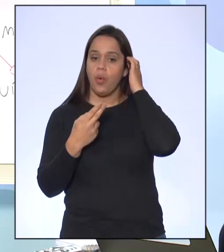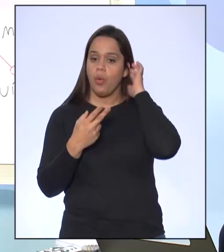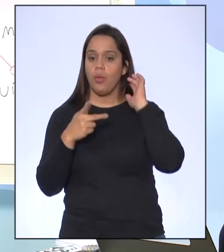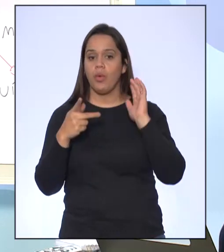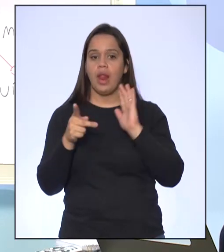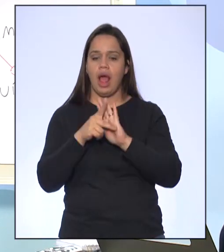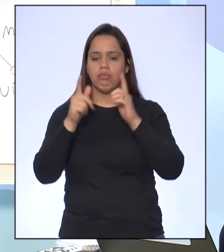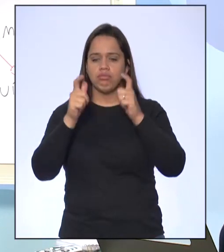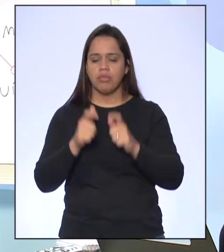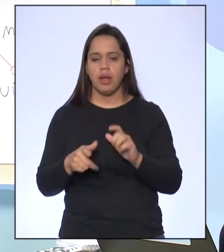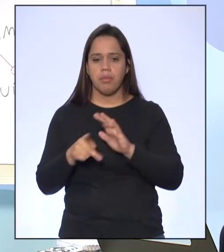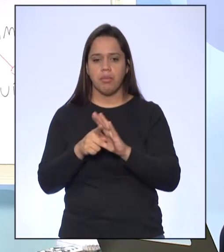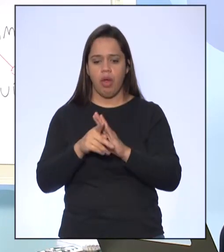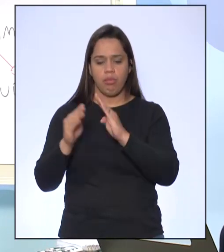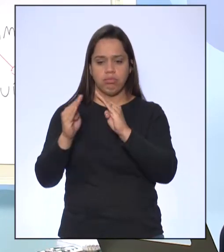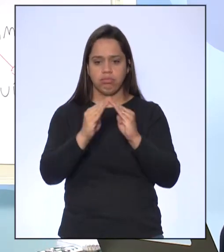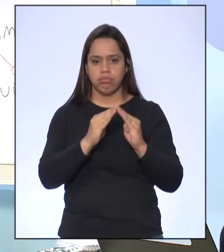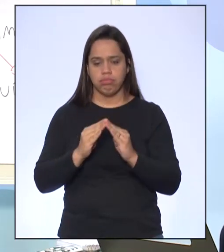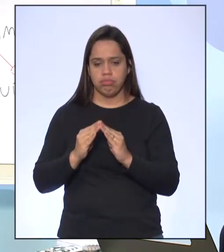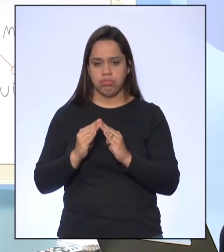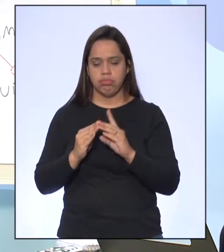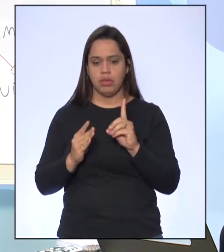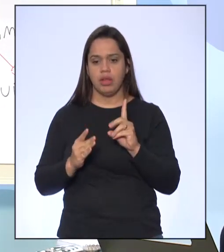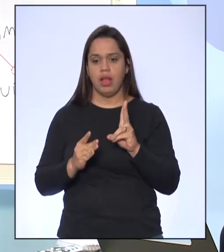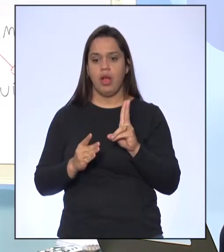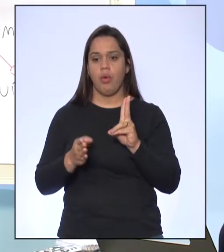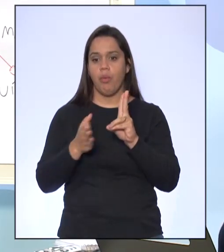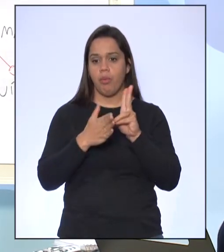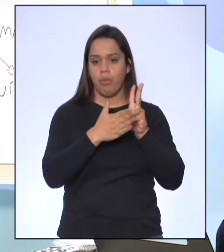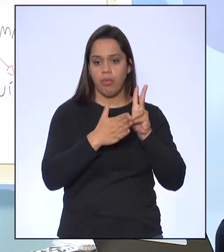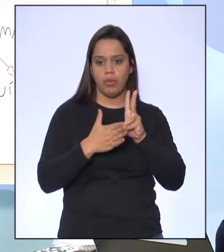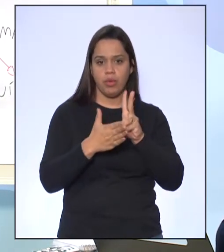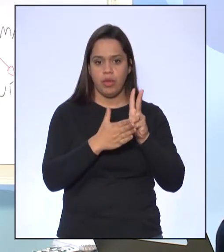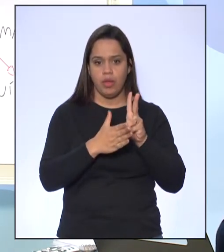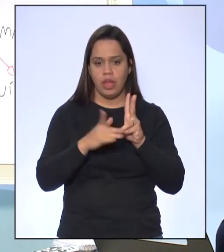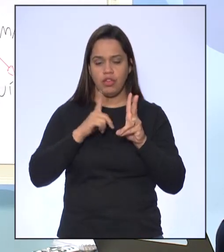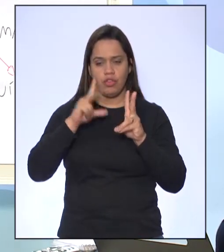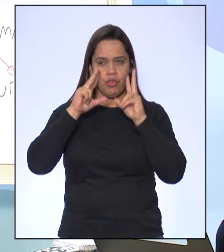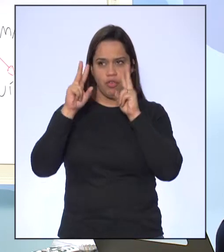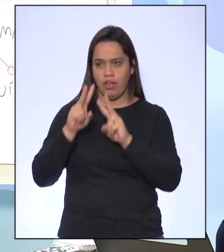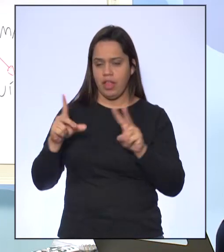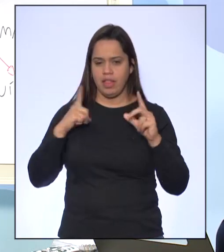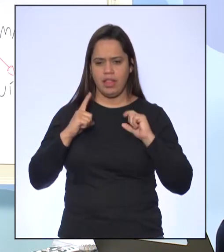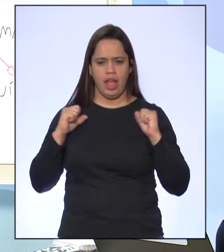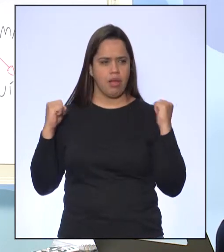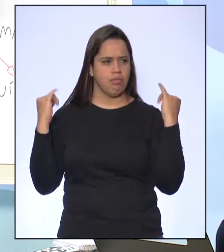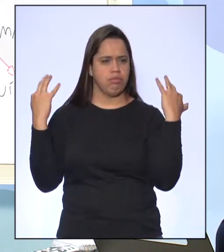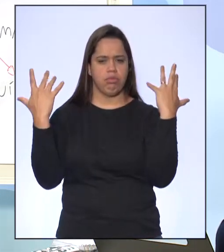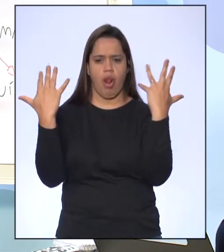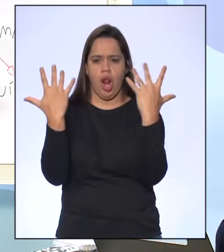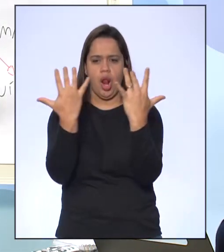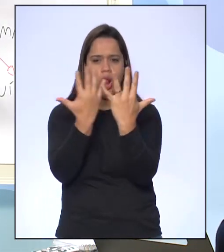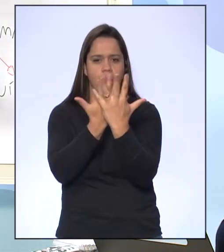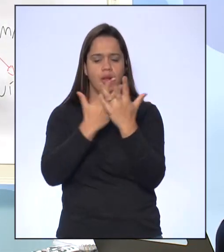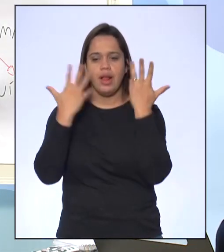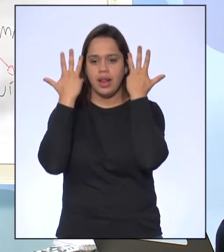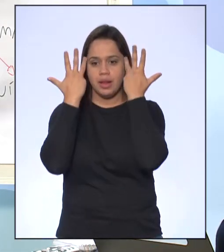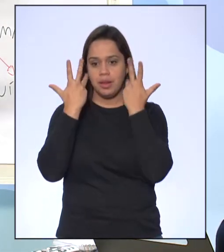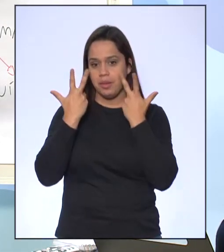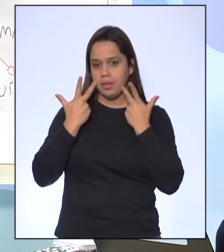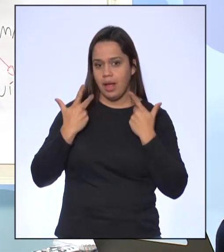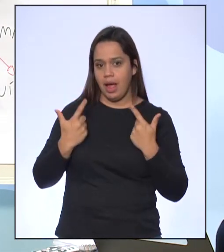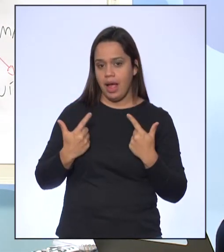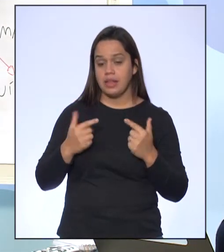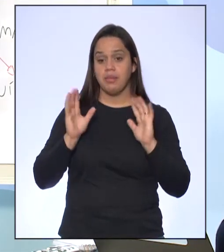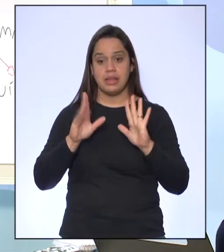comunidades indígenas, naqueles lindos, lindos ecossistemas cheios de plantas, animais. No caso, são as plantas que